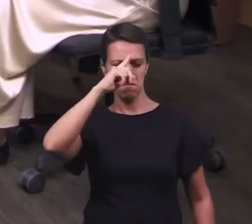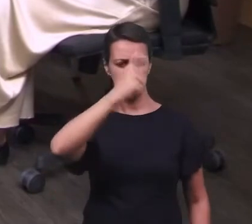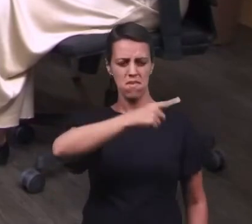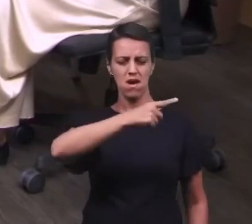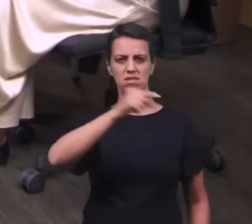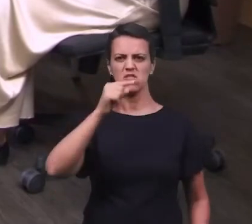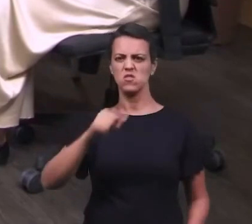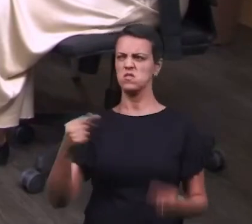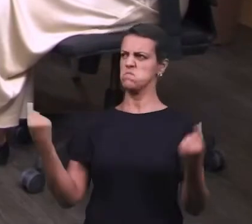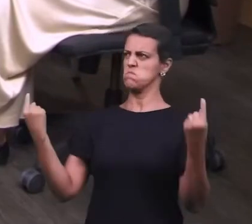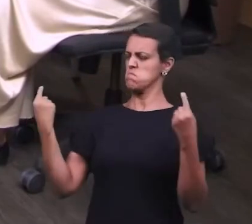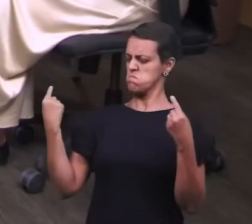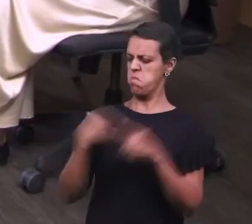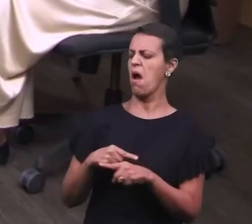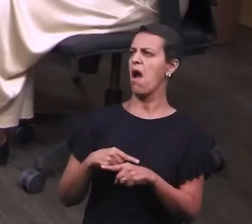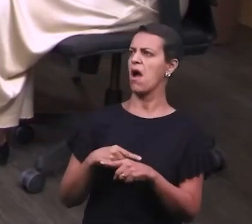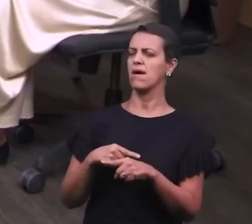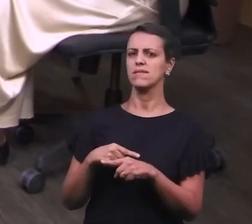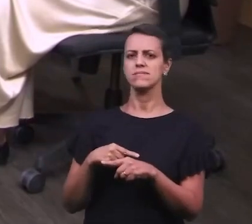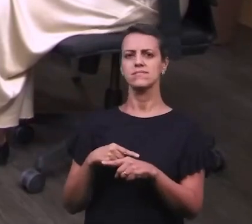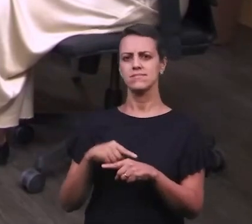uma